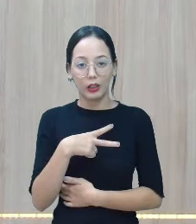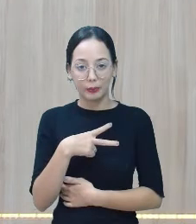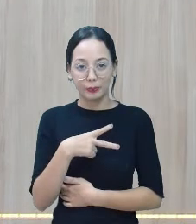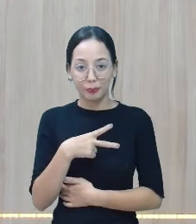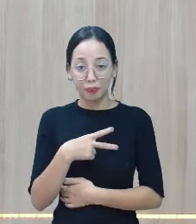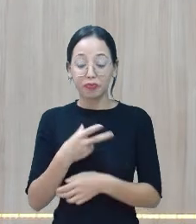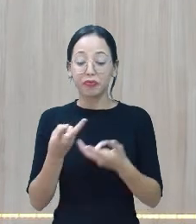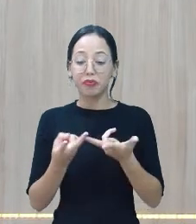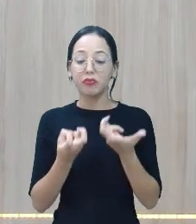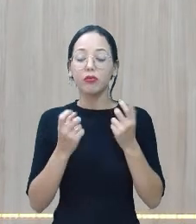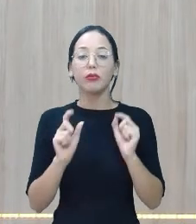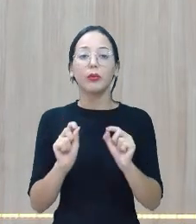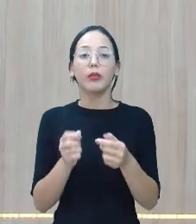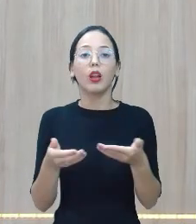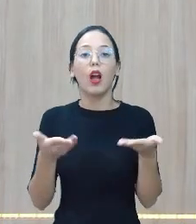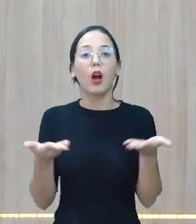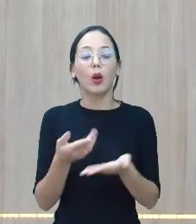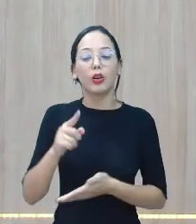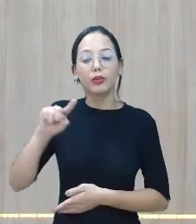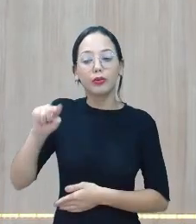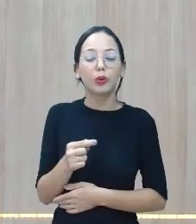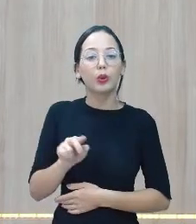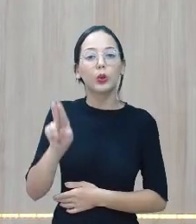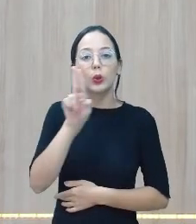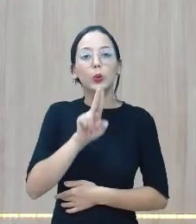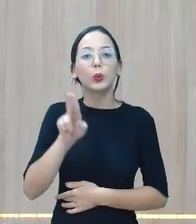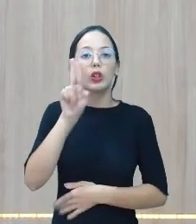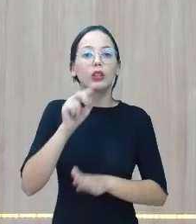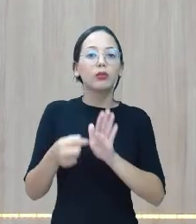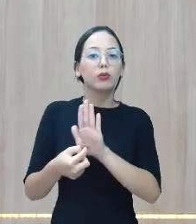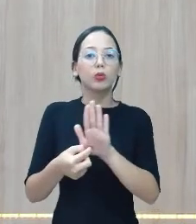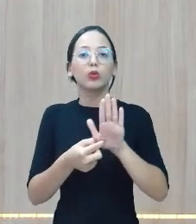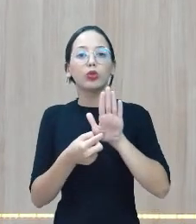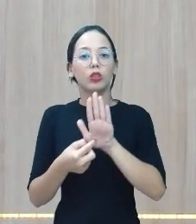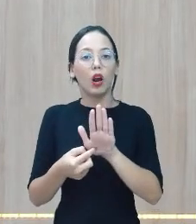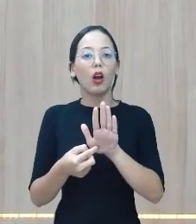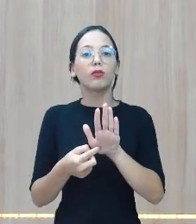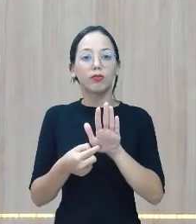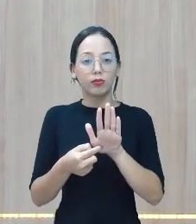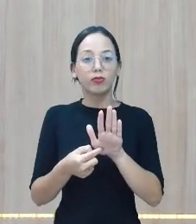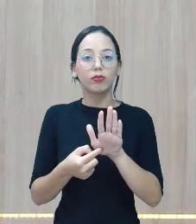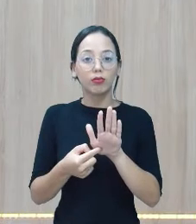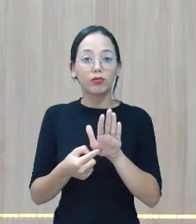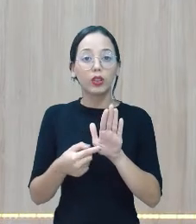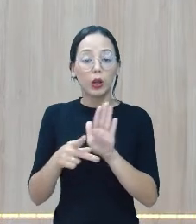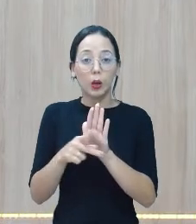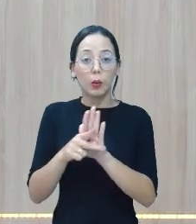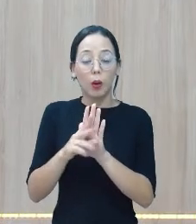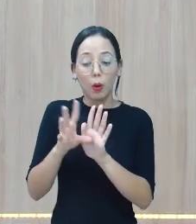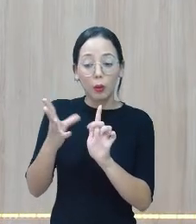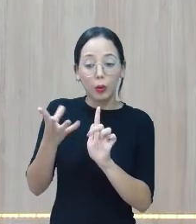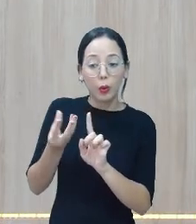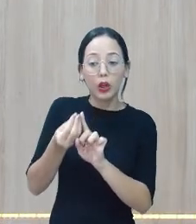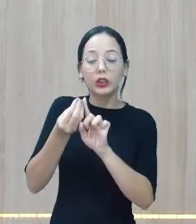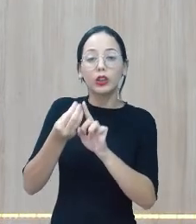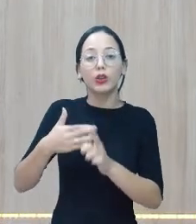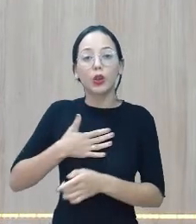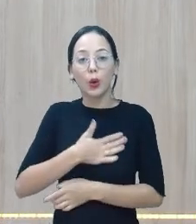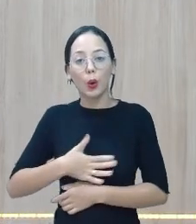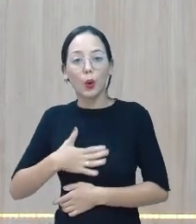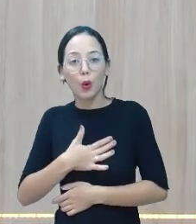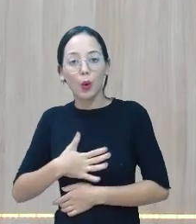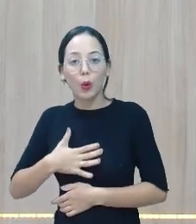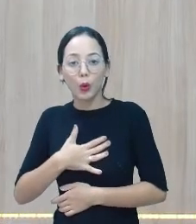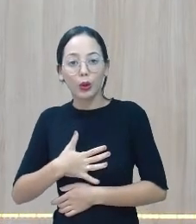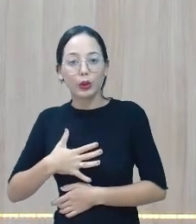aí, nós percebemos aí que a vírgula ela é usada para destacar, não é? Esses artistas que gostam, não